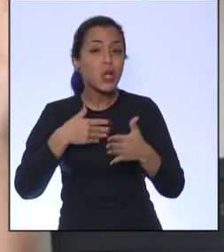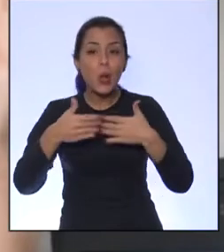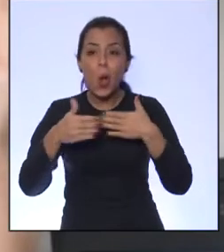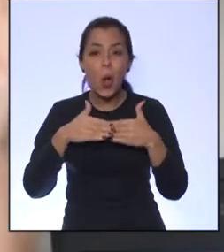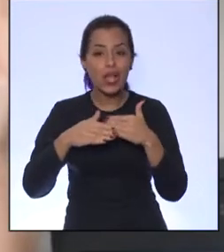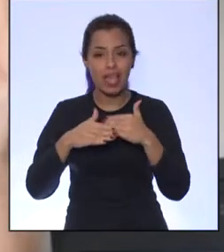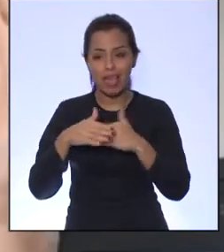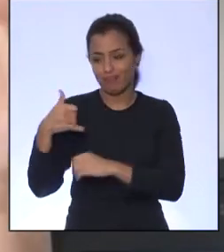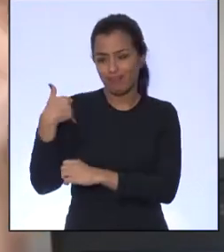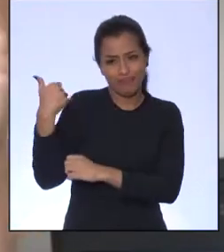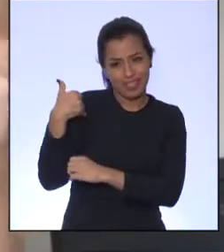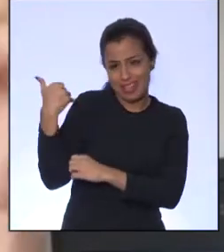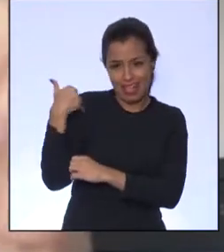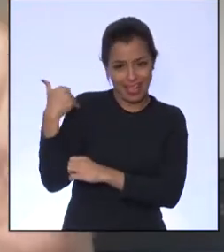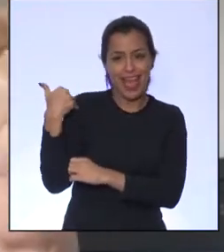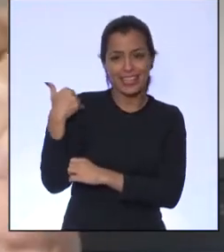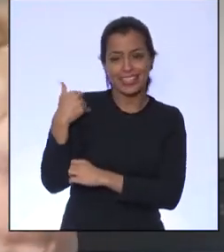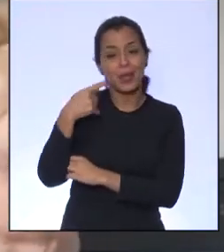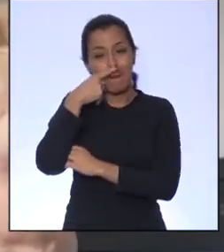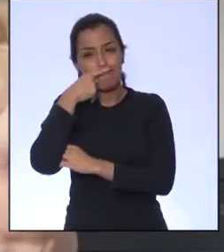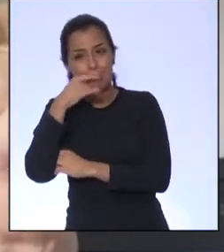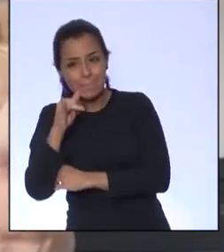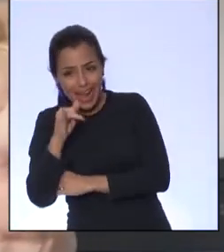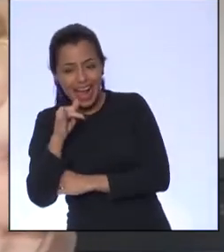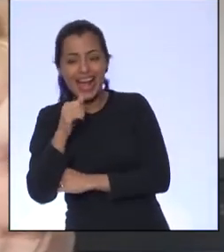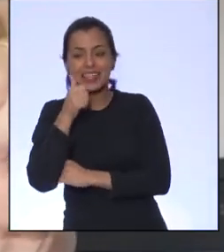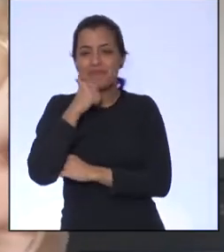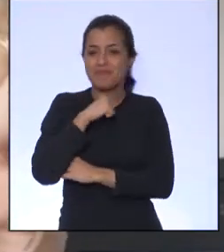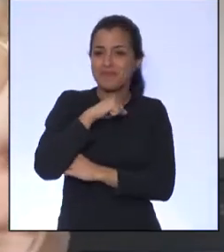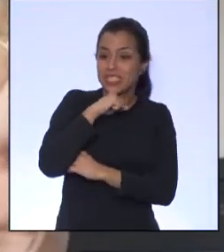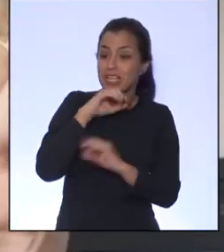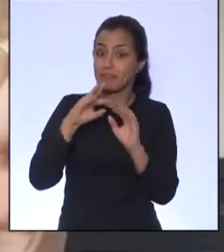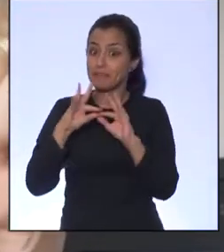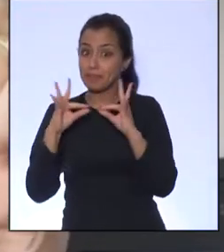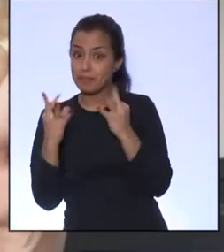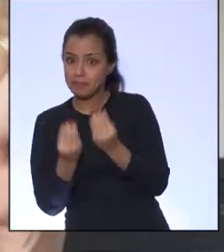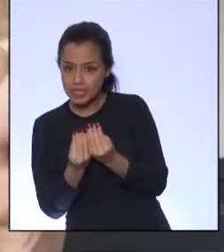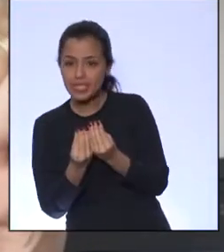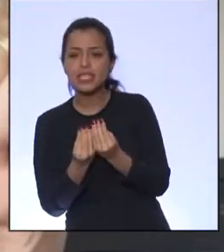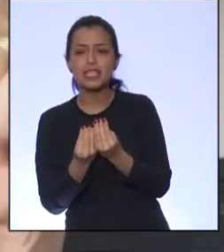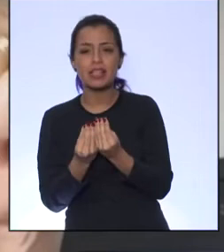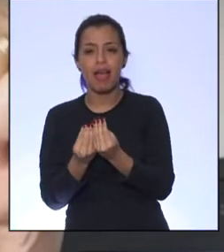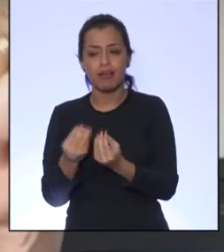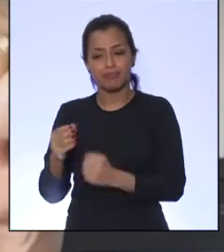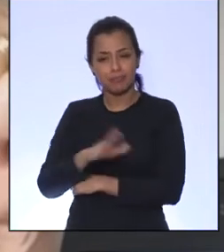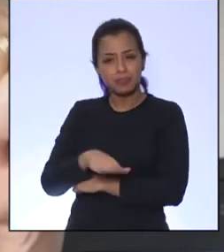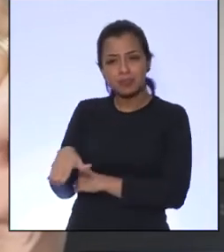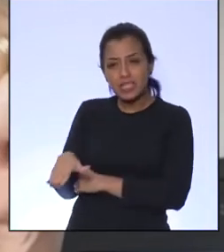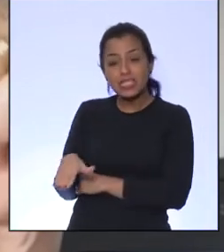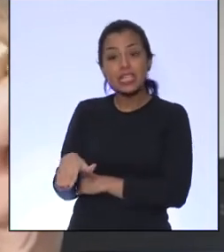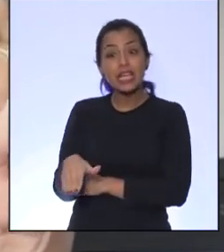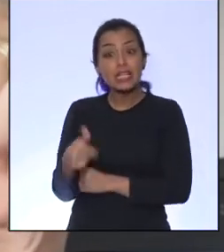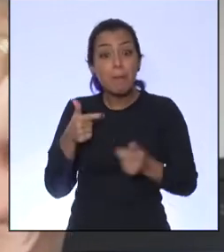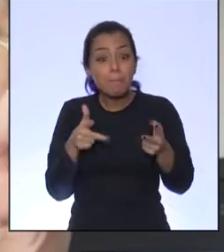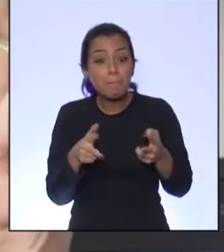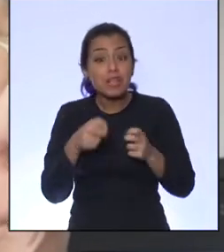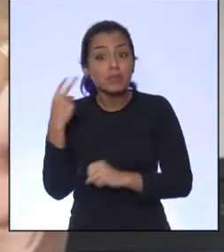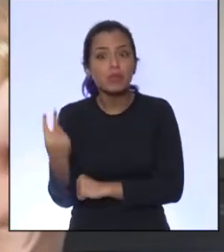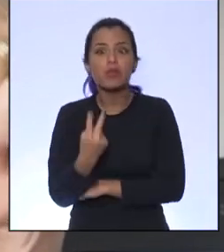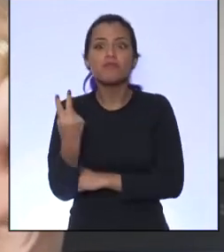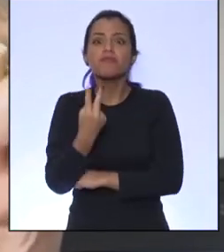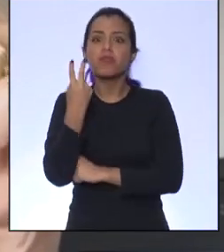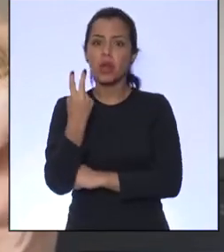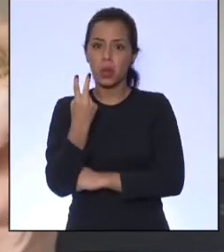pais estão percebendo o valor real do trabalho do professor, e eu espero que isso fique